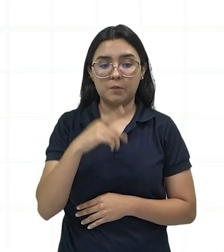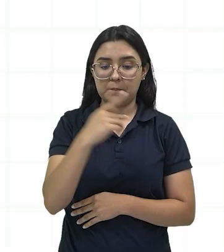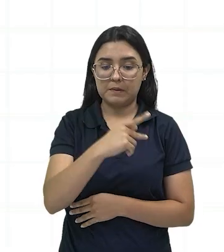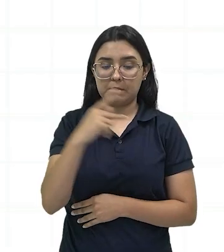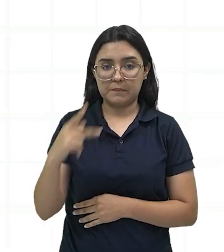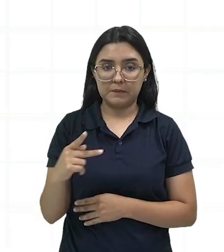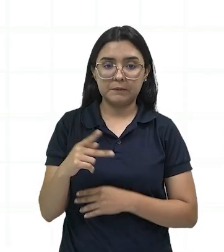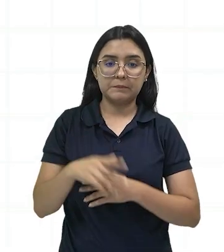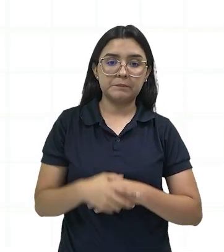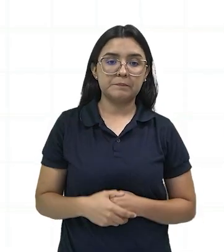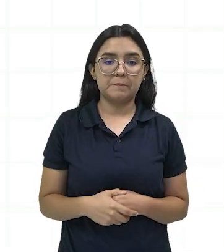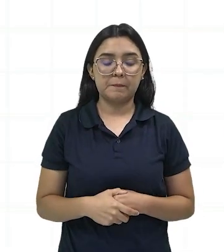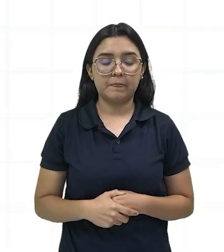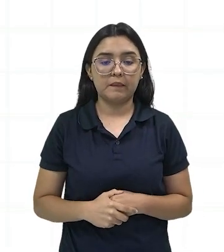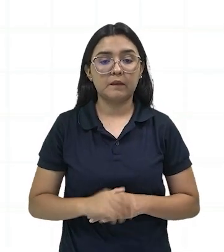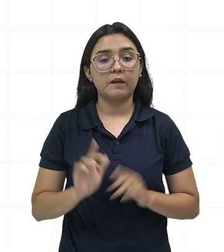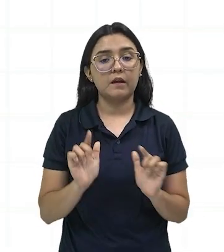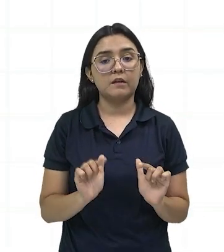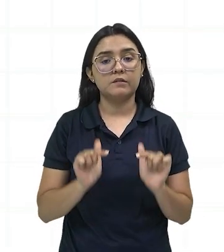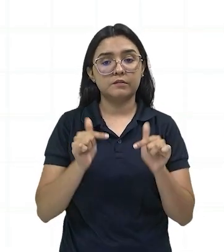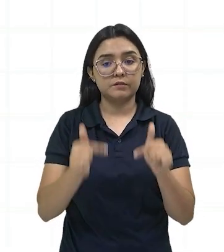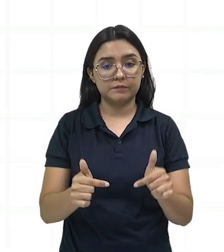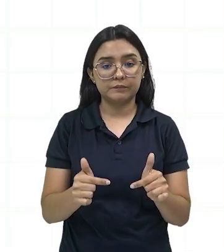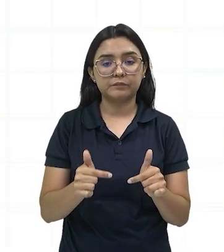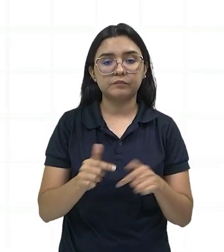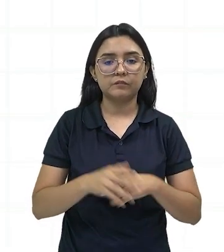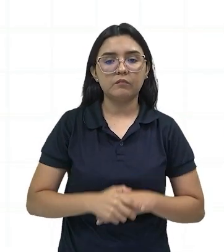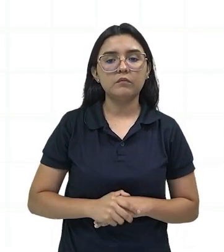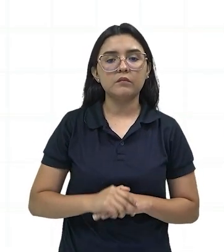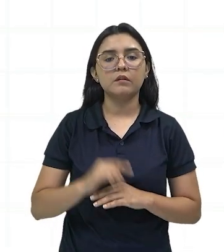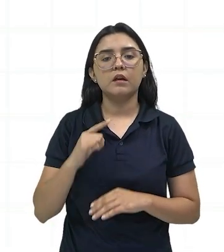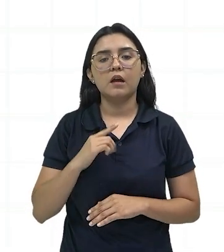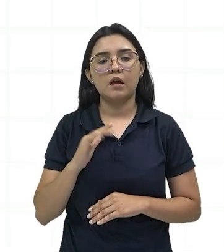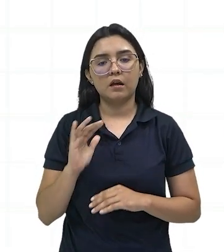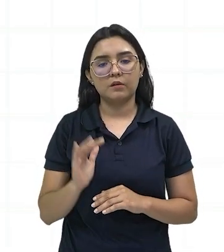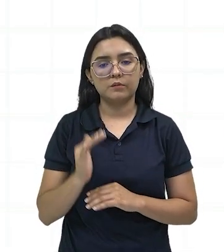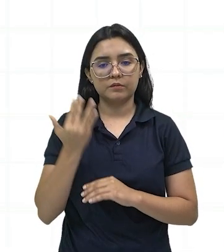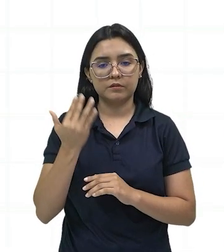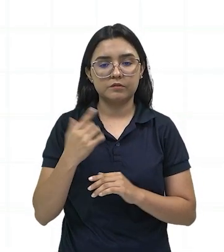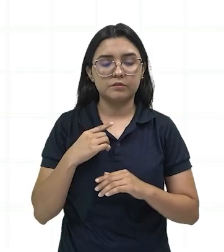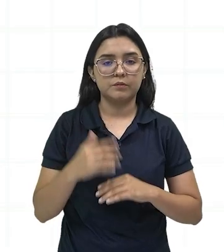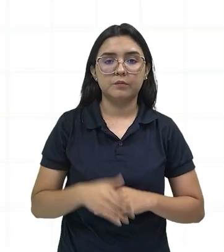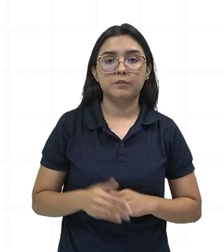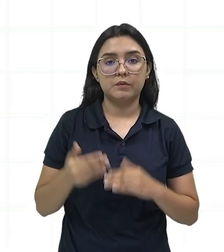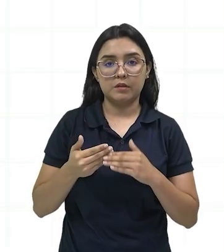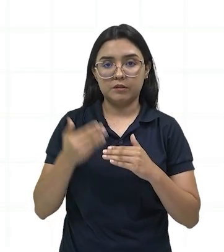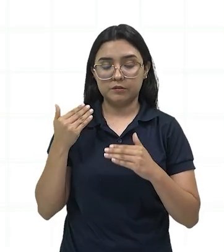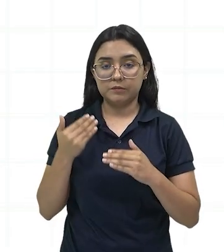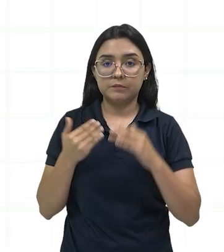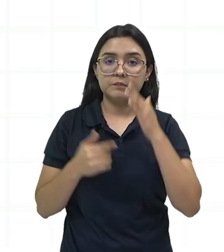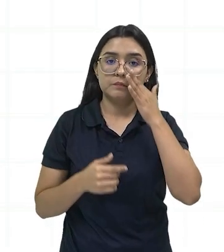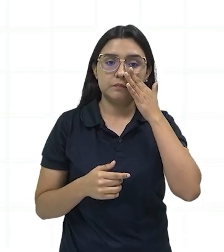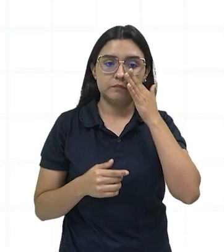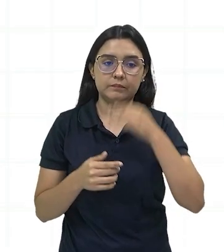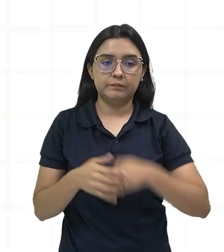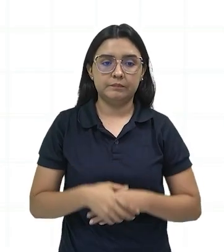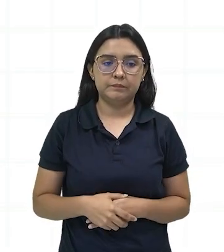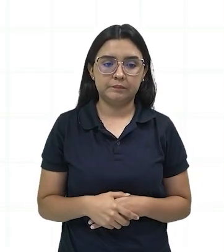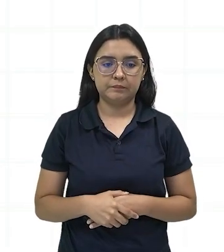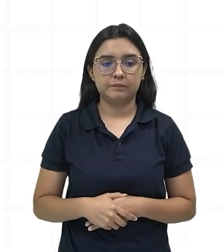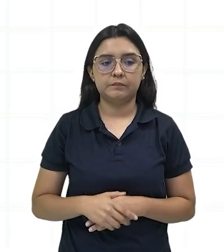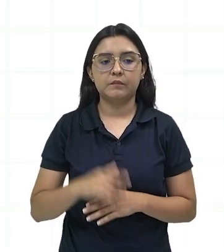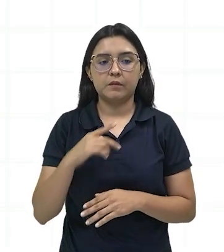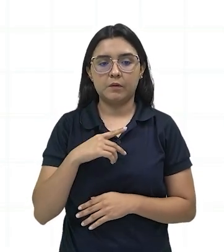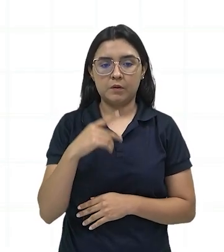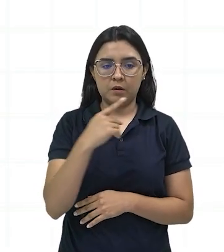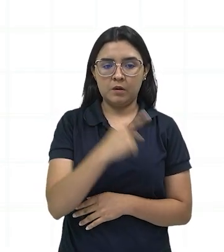o passado perfeito, a ação ocorreu em momento anterior ao da fala. O pretérito imperfeito,